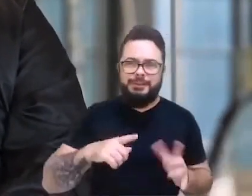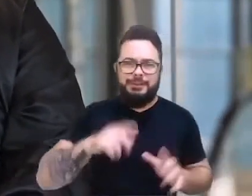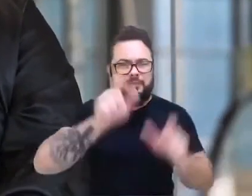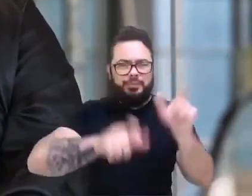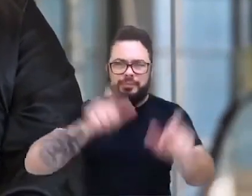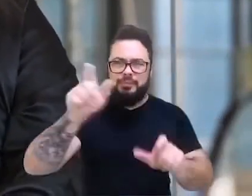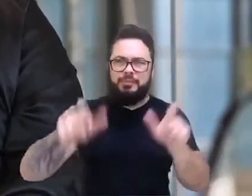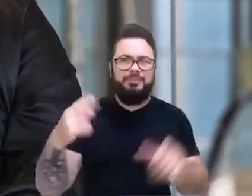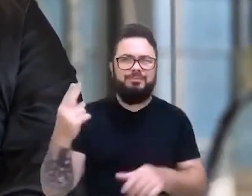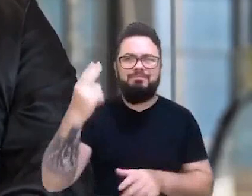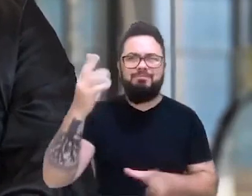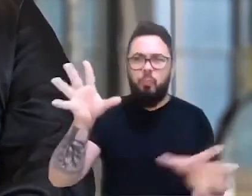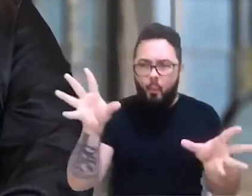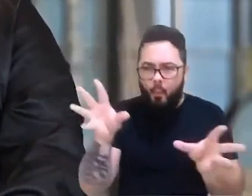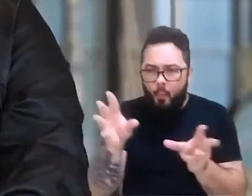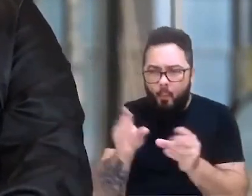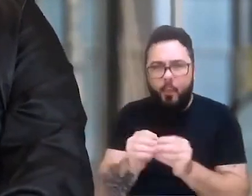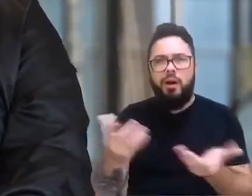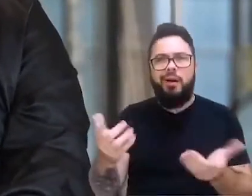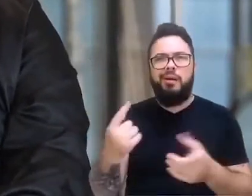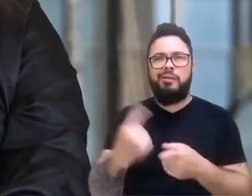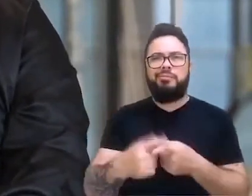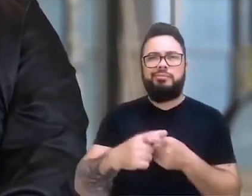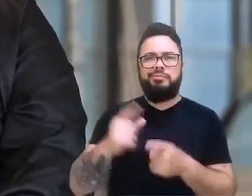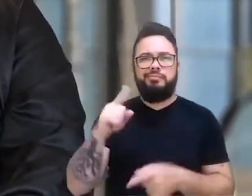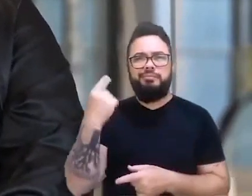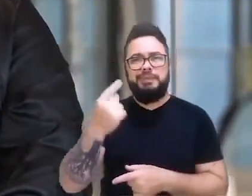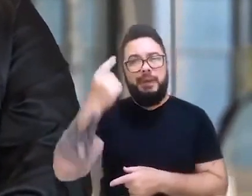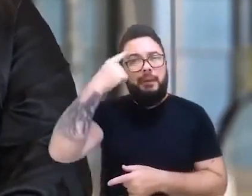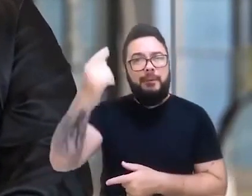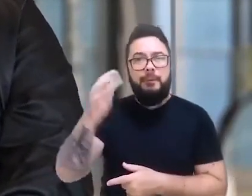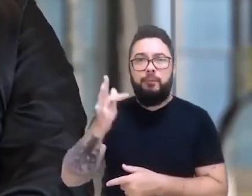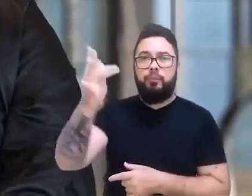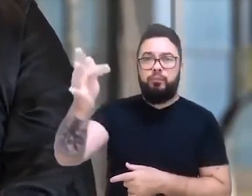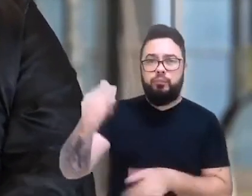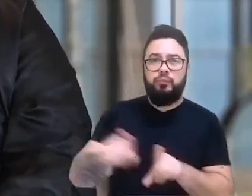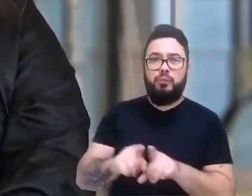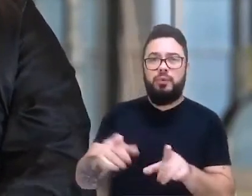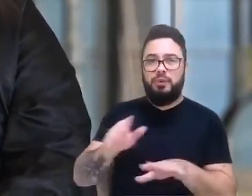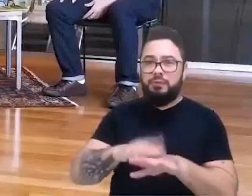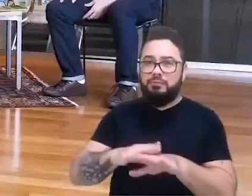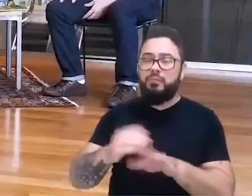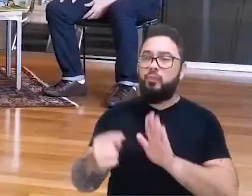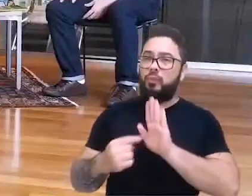reduzir. A gente convive com muita gente e com muitas perspectivas. Então a ideia é